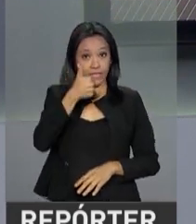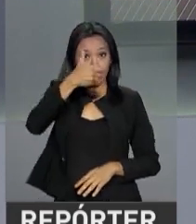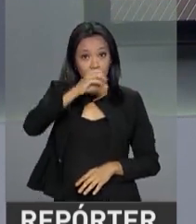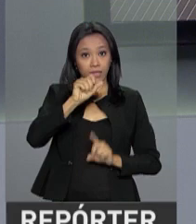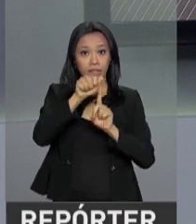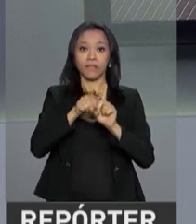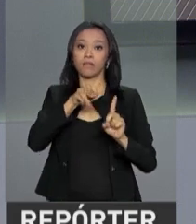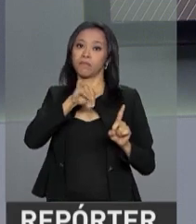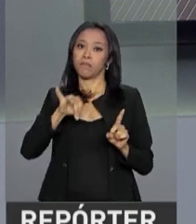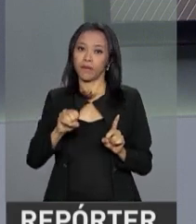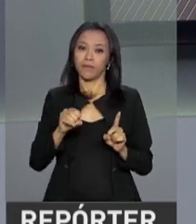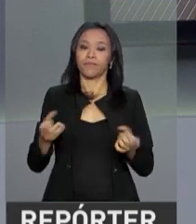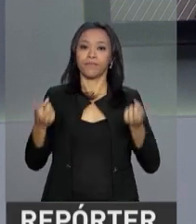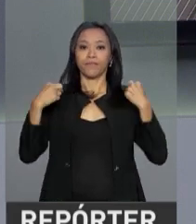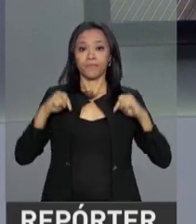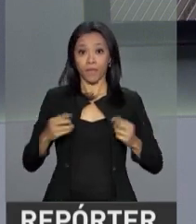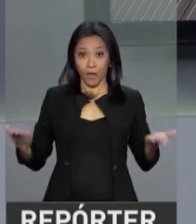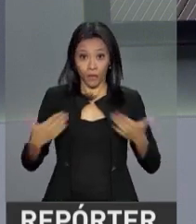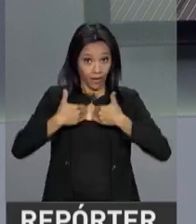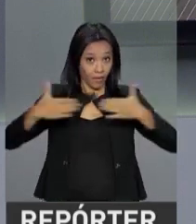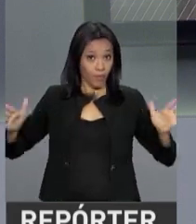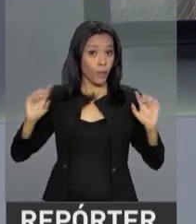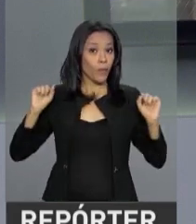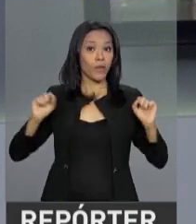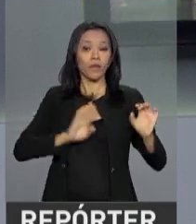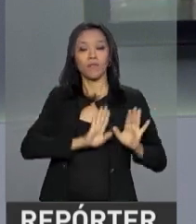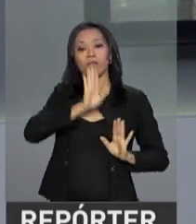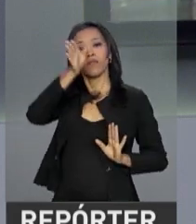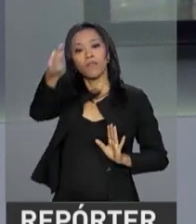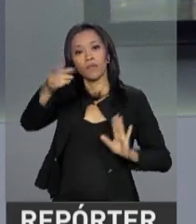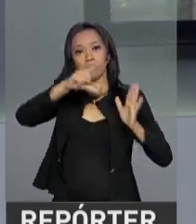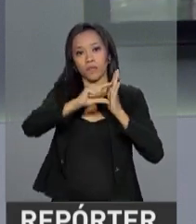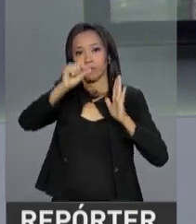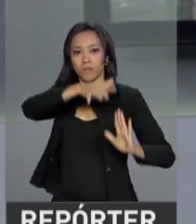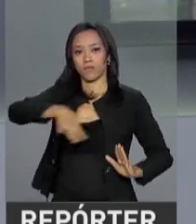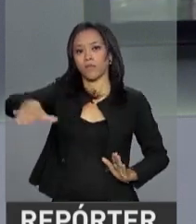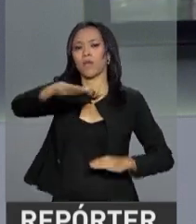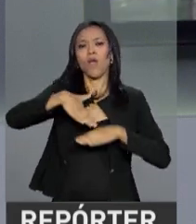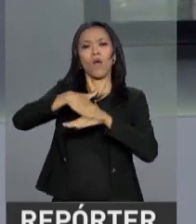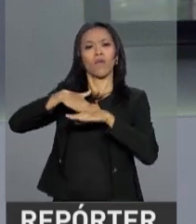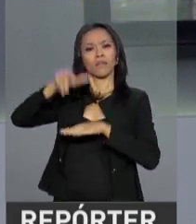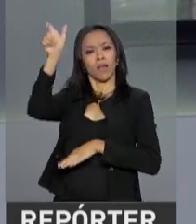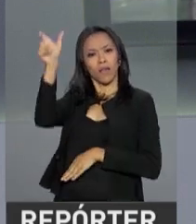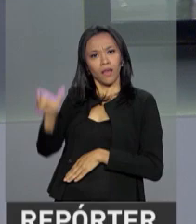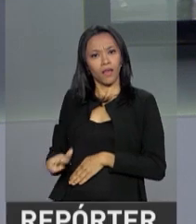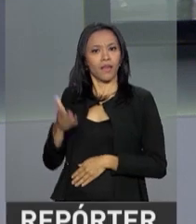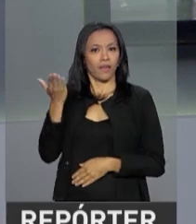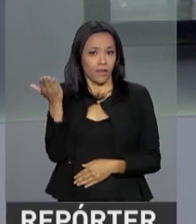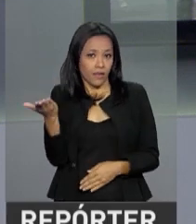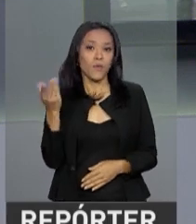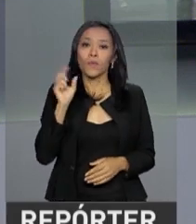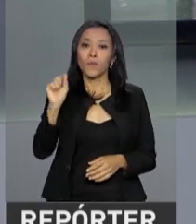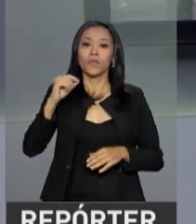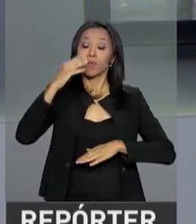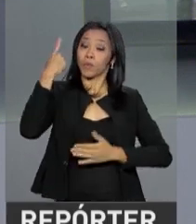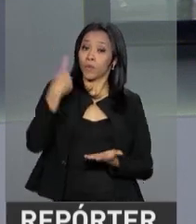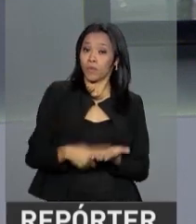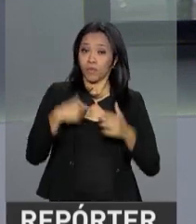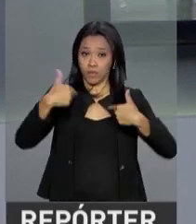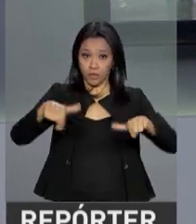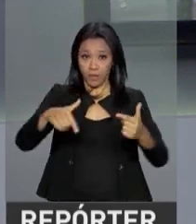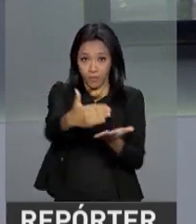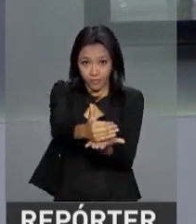10 de maio e nós abrimos a sedição em directo ao palácio do planalto conversar com o repórter ney pereira sobre a agenda do presidente